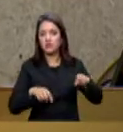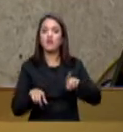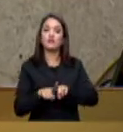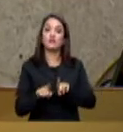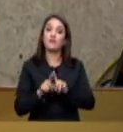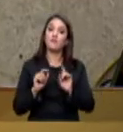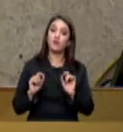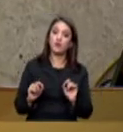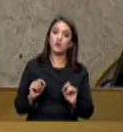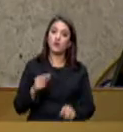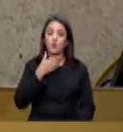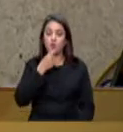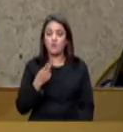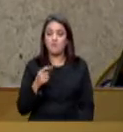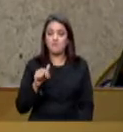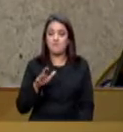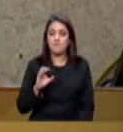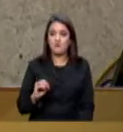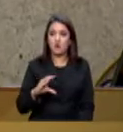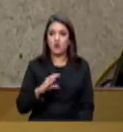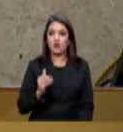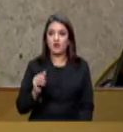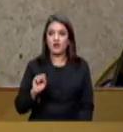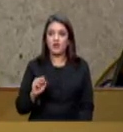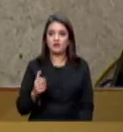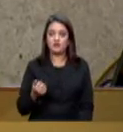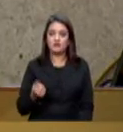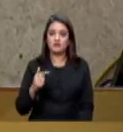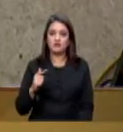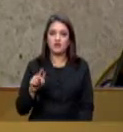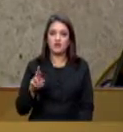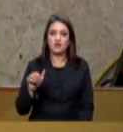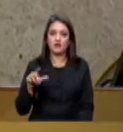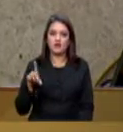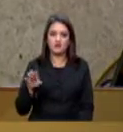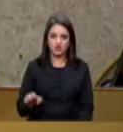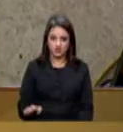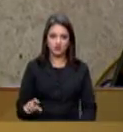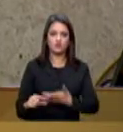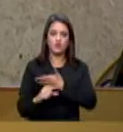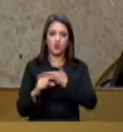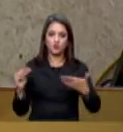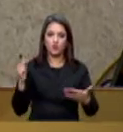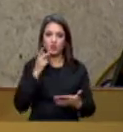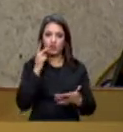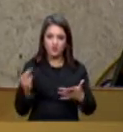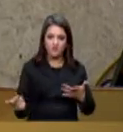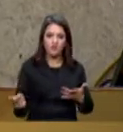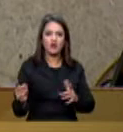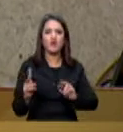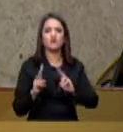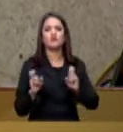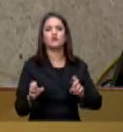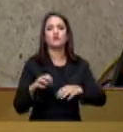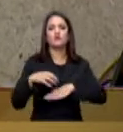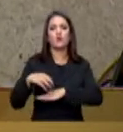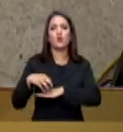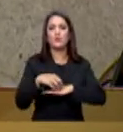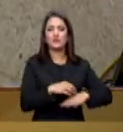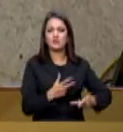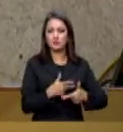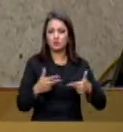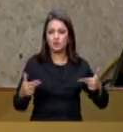Igualmente, o autor Paulo Casagrande, que aborda os ativos da infraestrutura, regime jurídico e